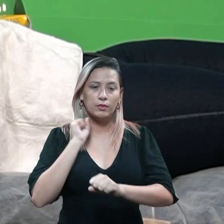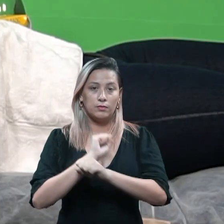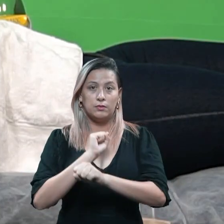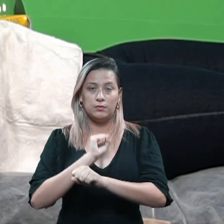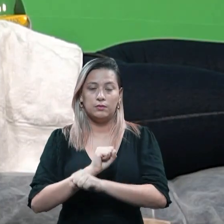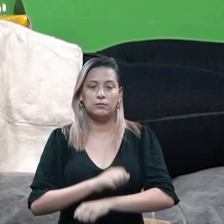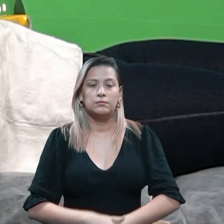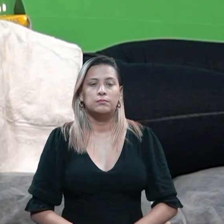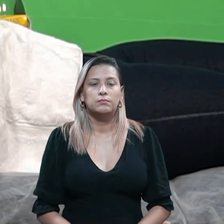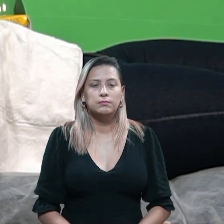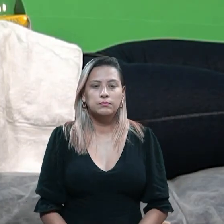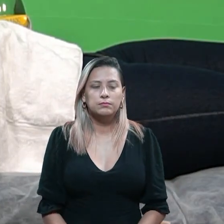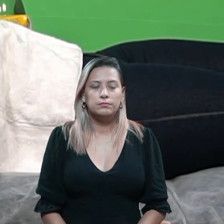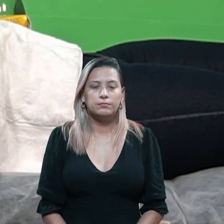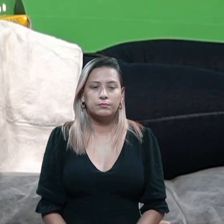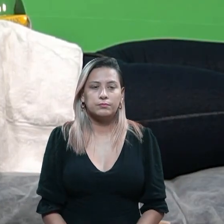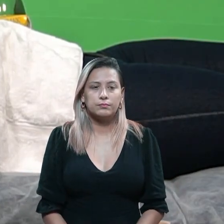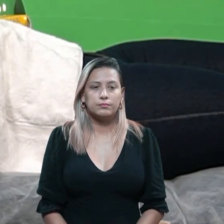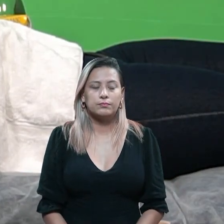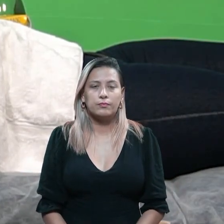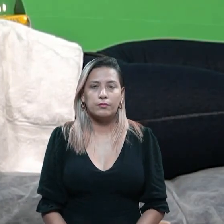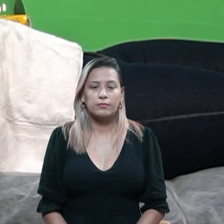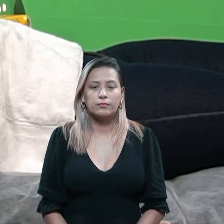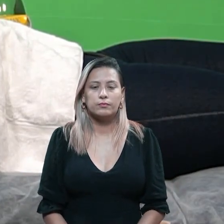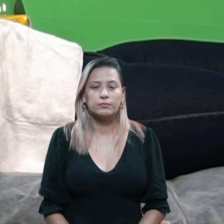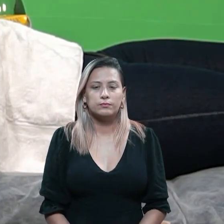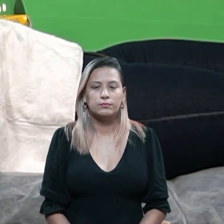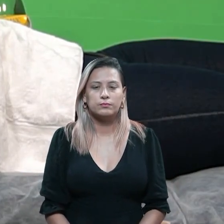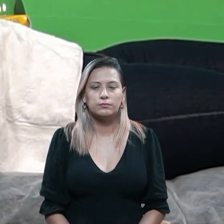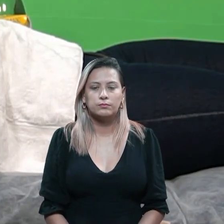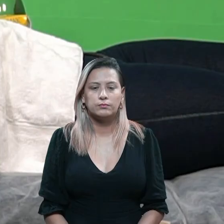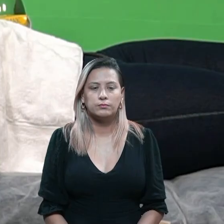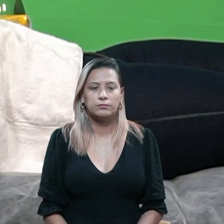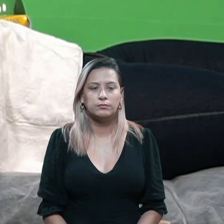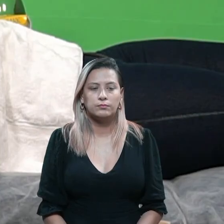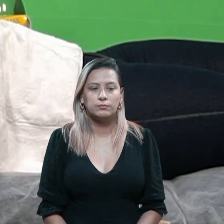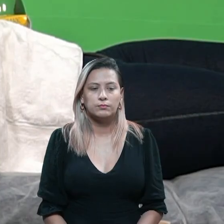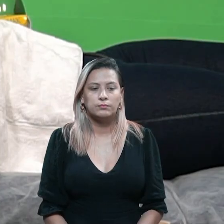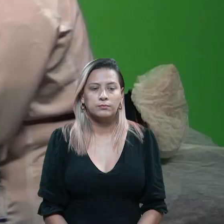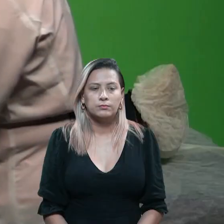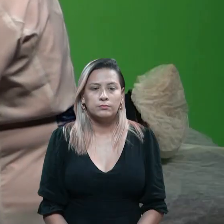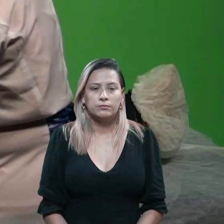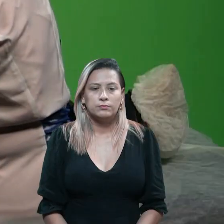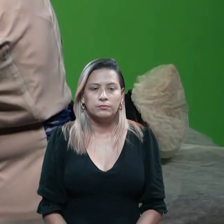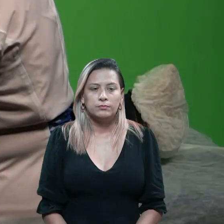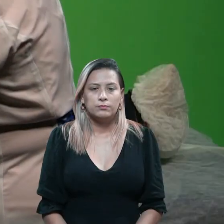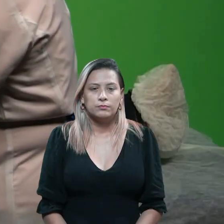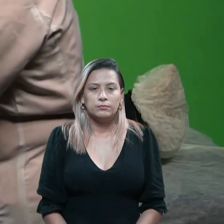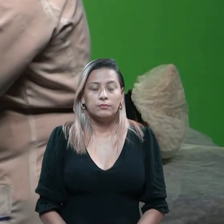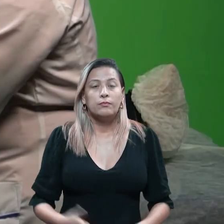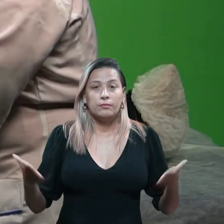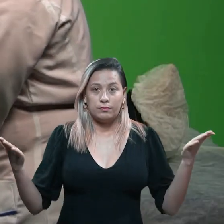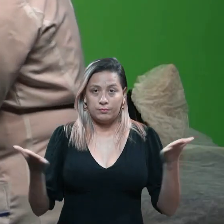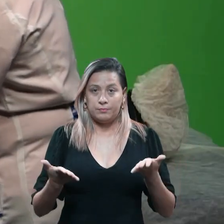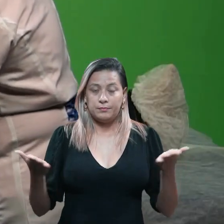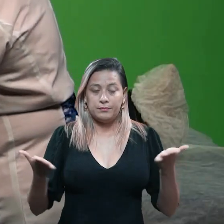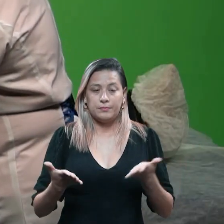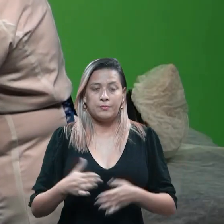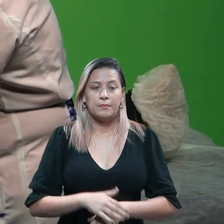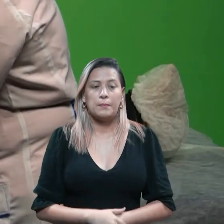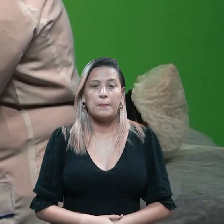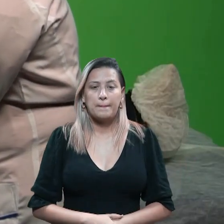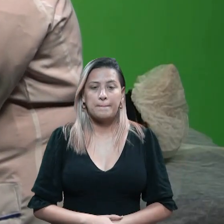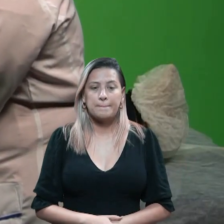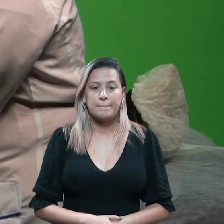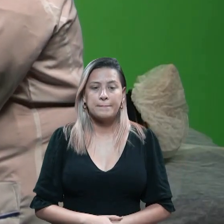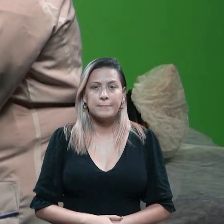tempo necessário para que essa pele responda ao efeito do produto. Agora, enquanto a